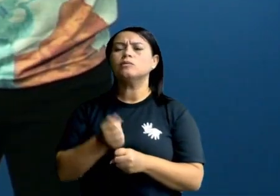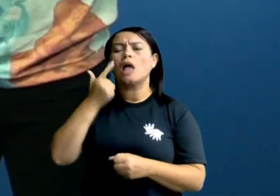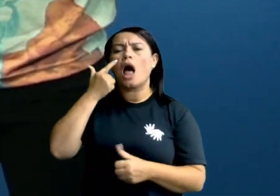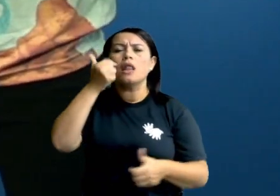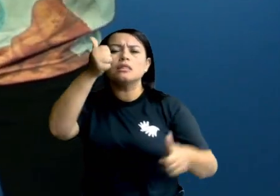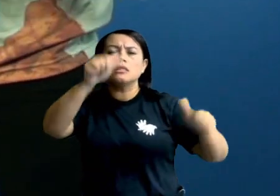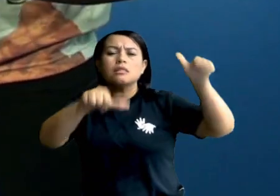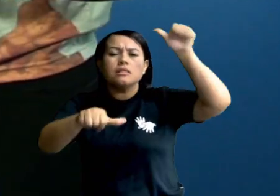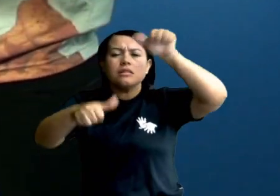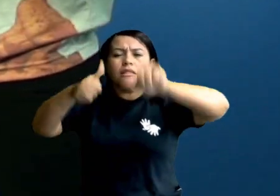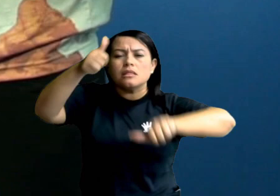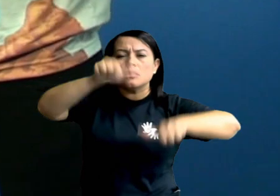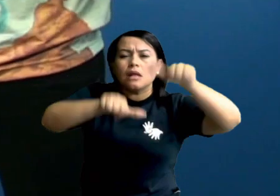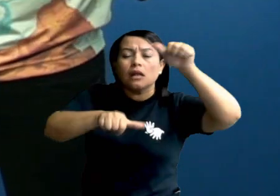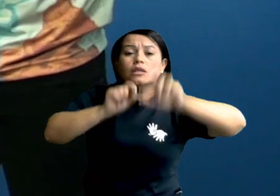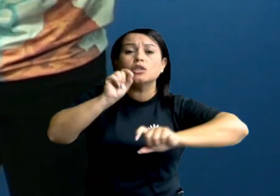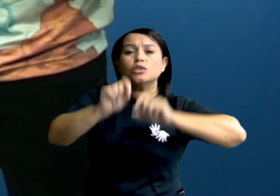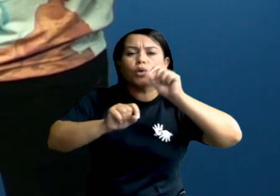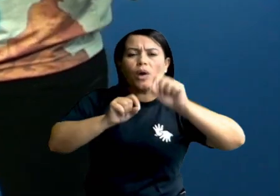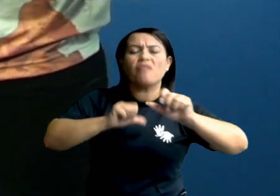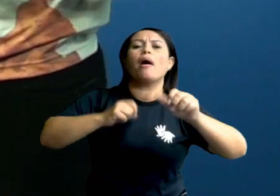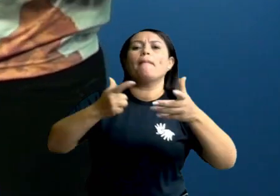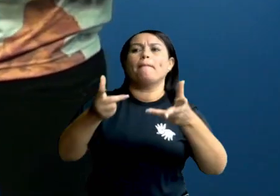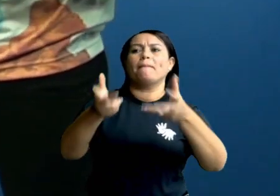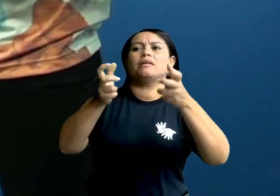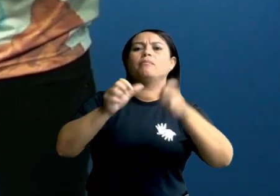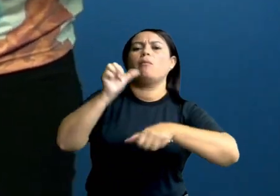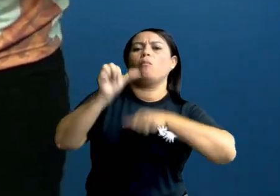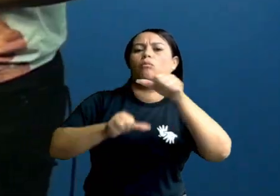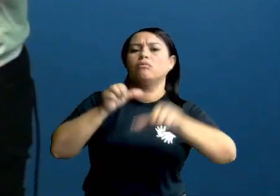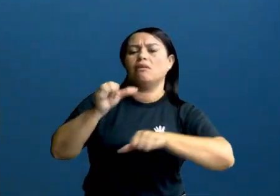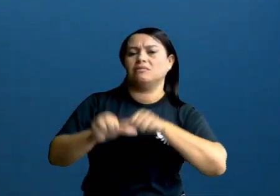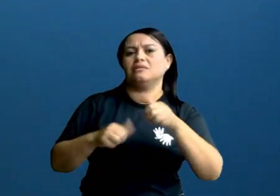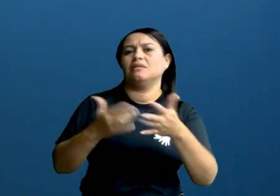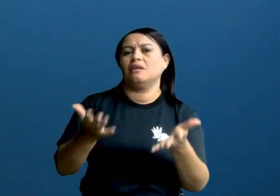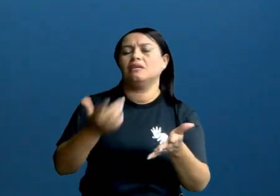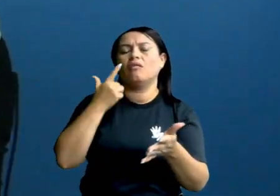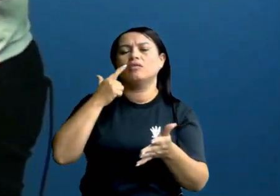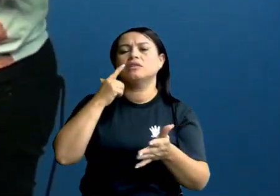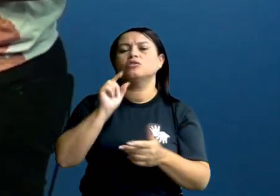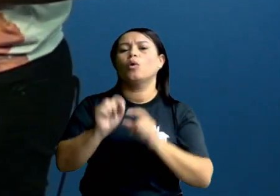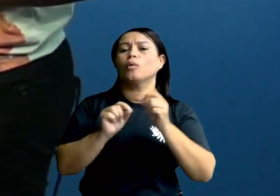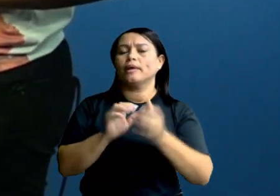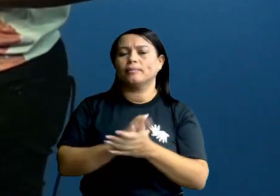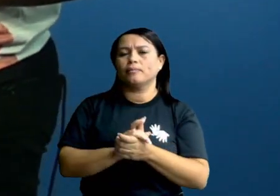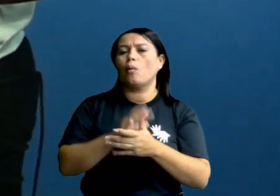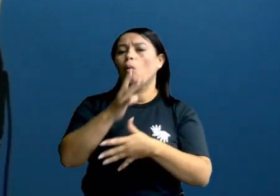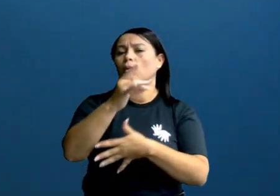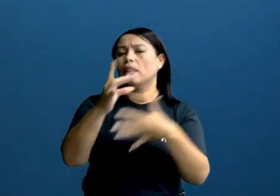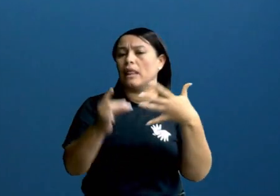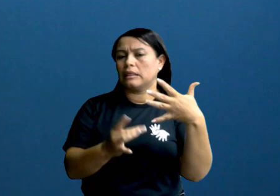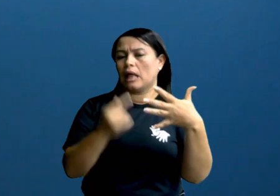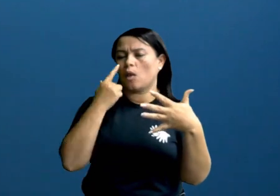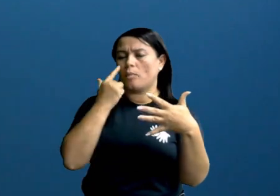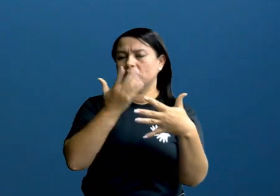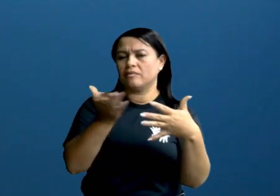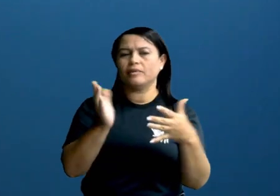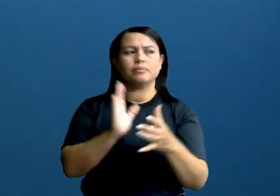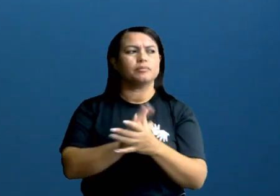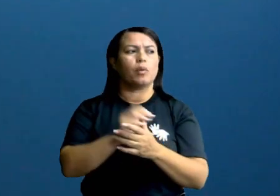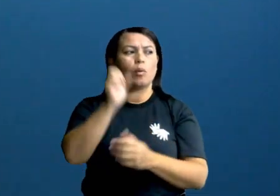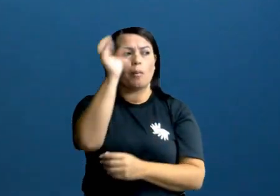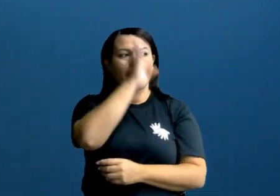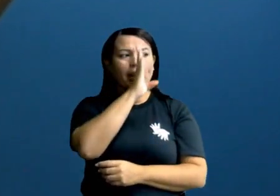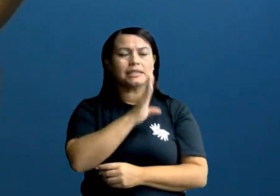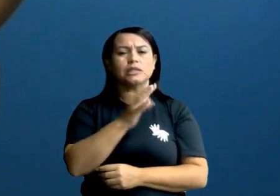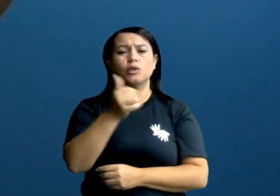de qualquer lugar, você vai perceber mudanças, transformações, tá? Então aqui, veja essa pirâmide etária, a gente tem a pirâmide etária aqui do Brasil